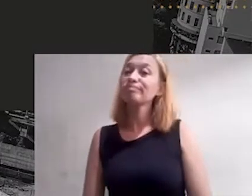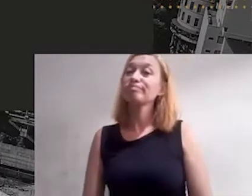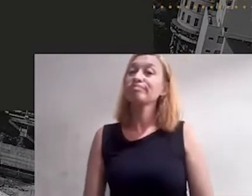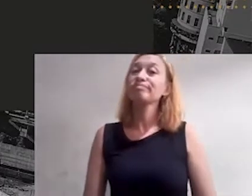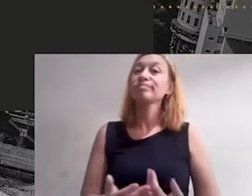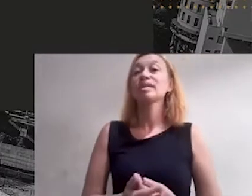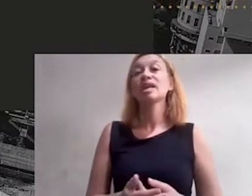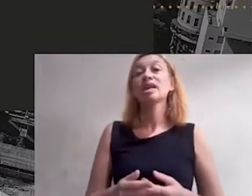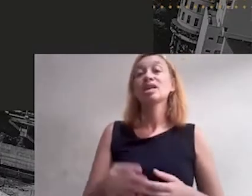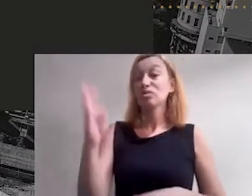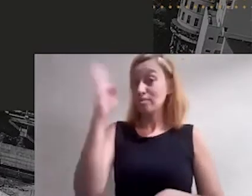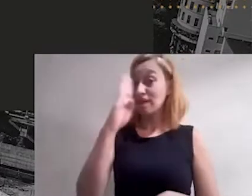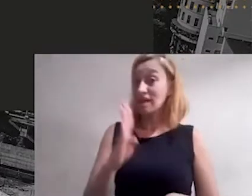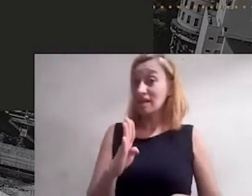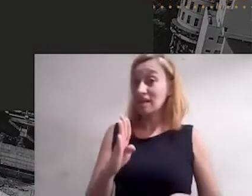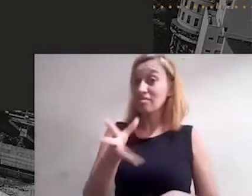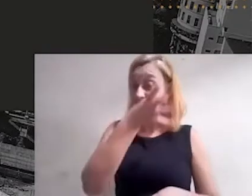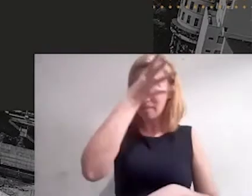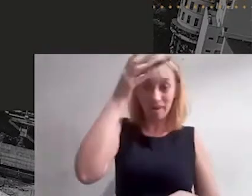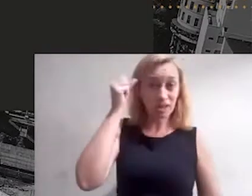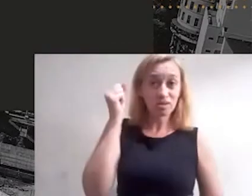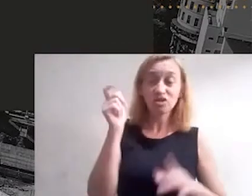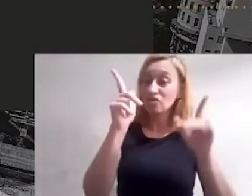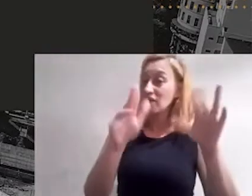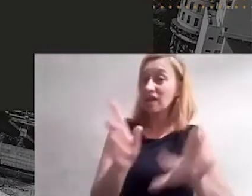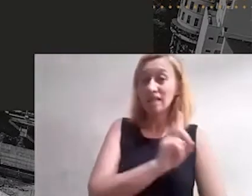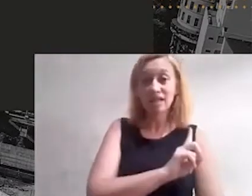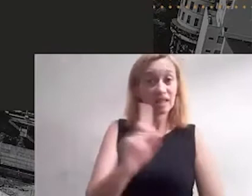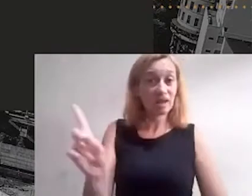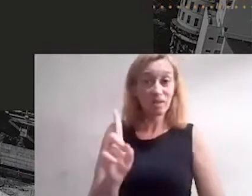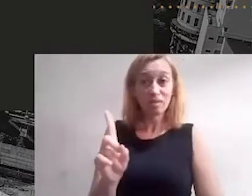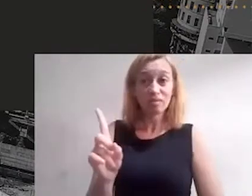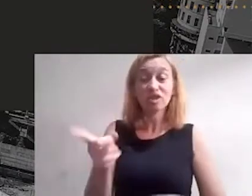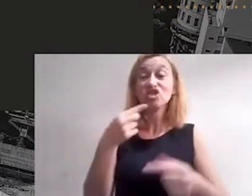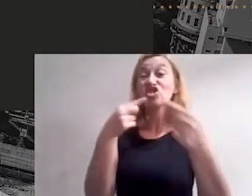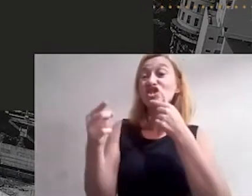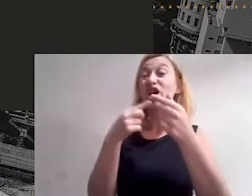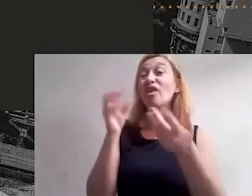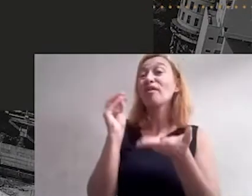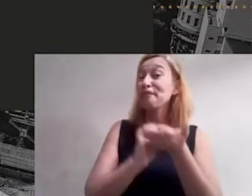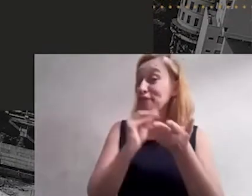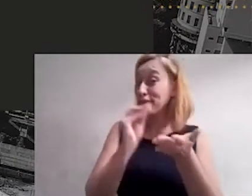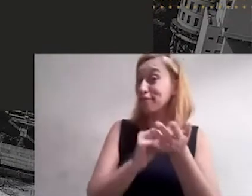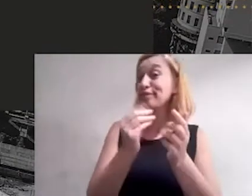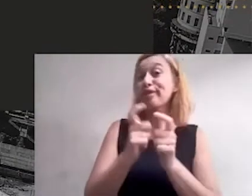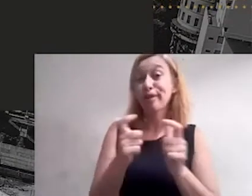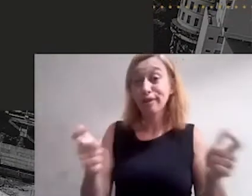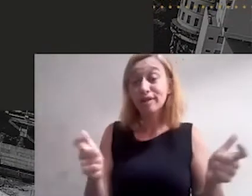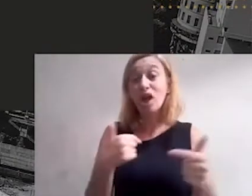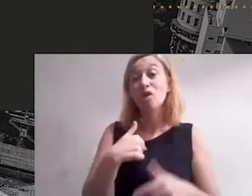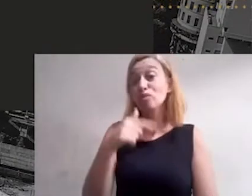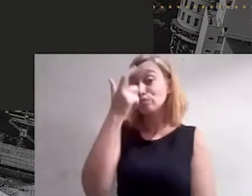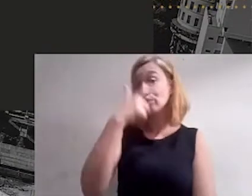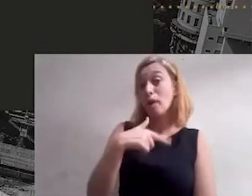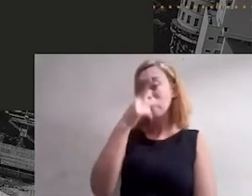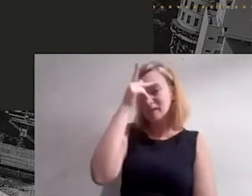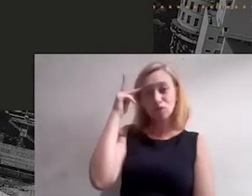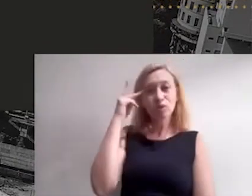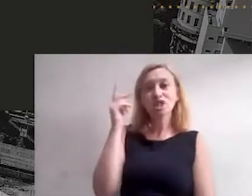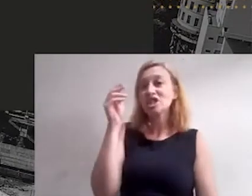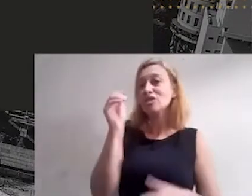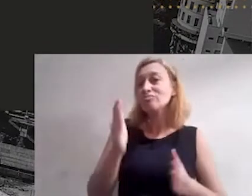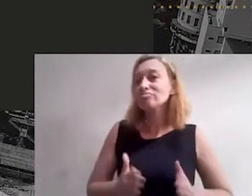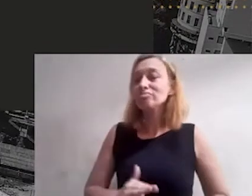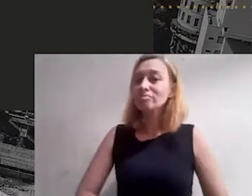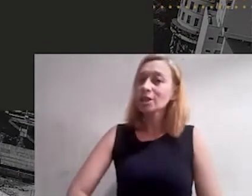Amazônia não é diferente. Né? Então, existe uma dificuldade de diálogo muito grande. Eu sou uma pessoa que cresci